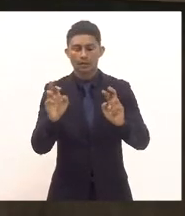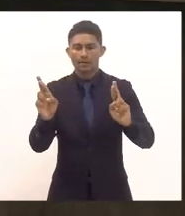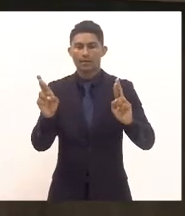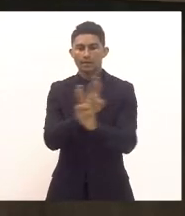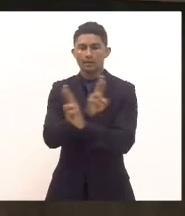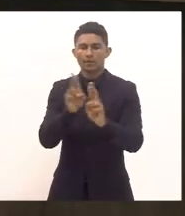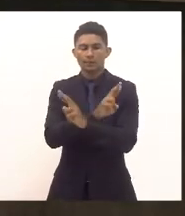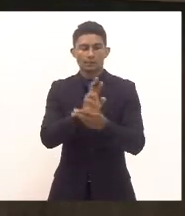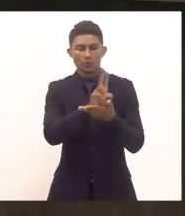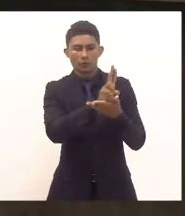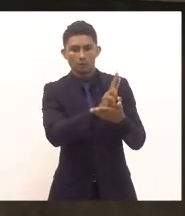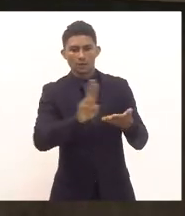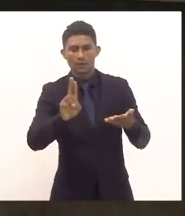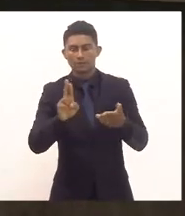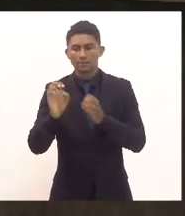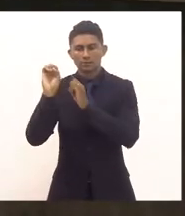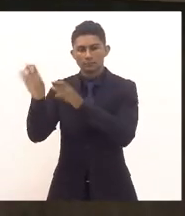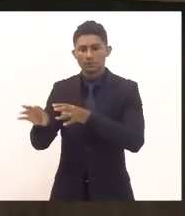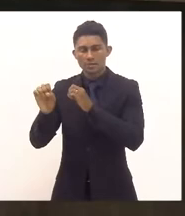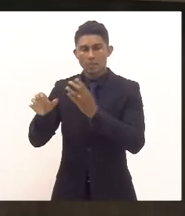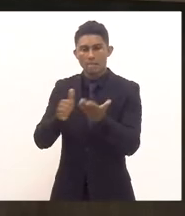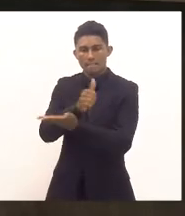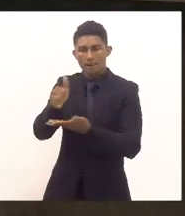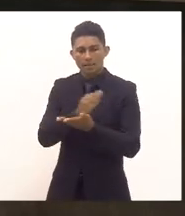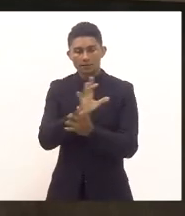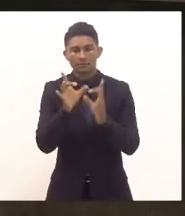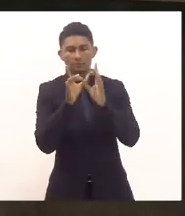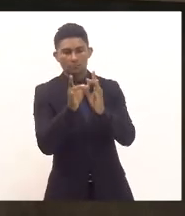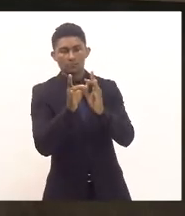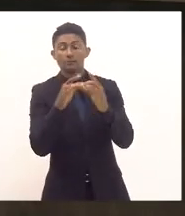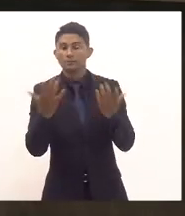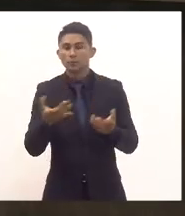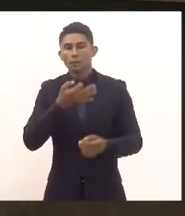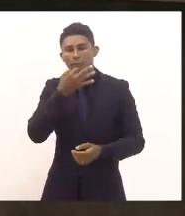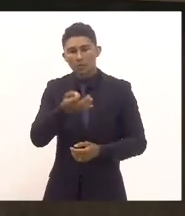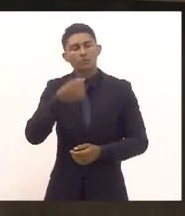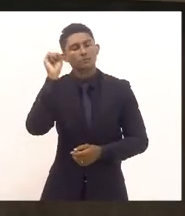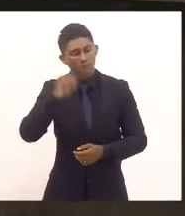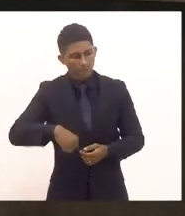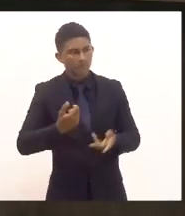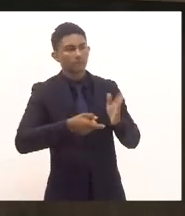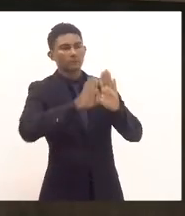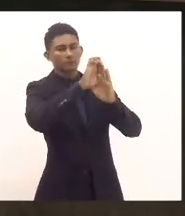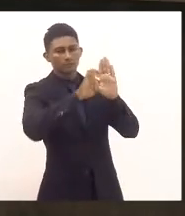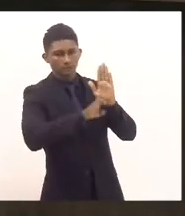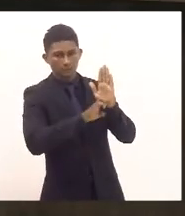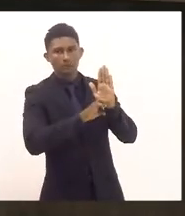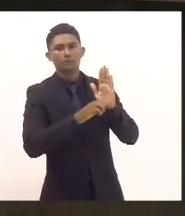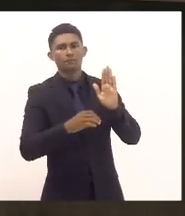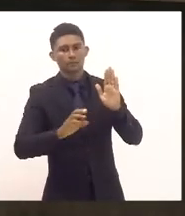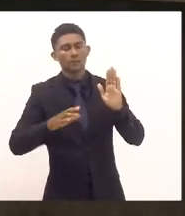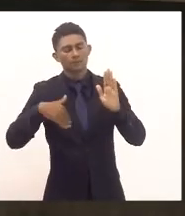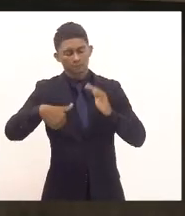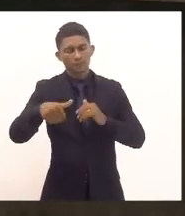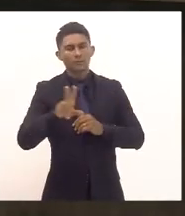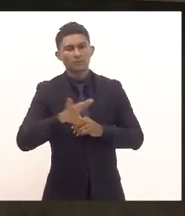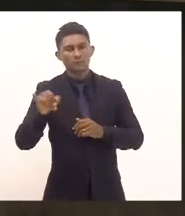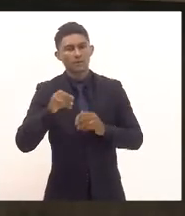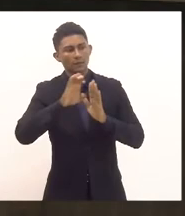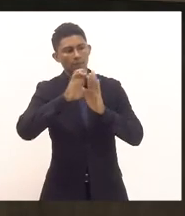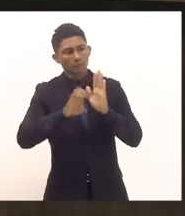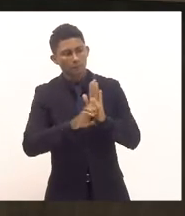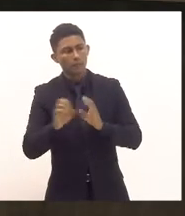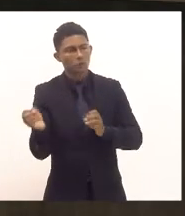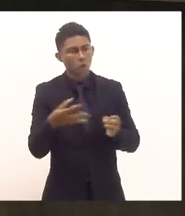EA educação básica de forma permanente não parecer é favorável com emendas buscamos fazer algumas emendas tentando